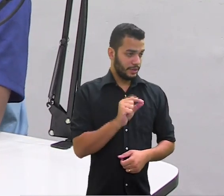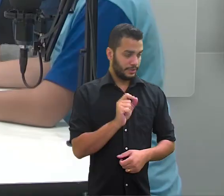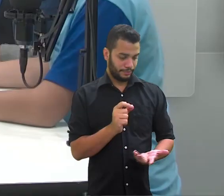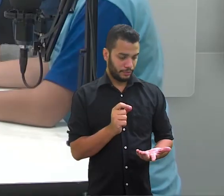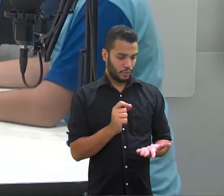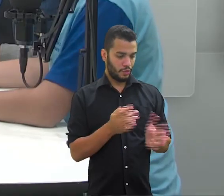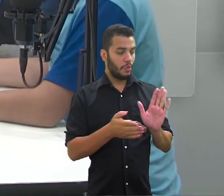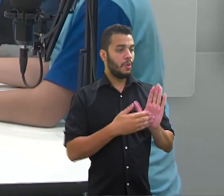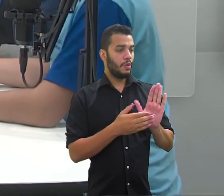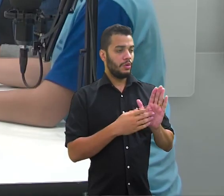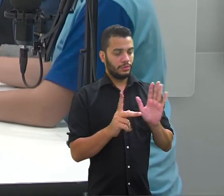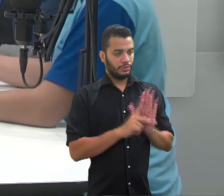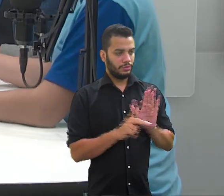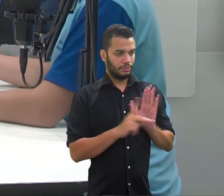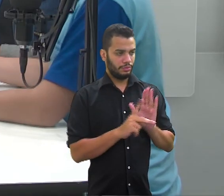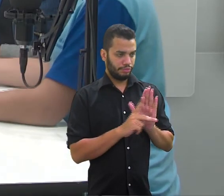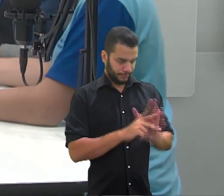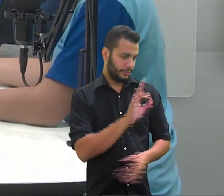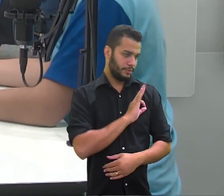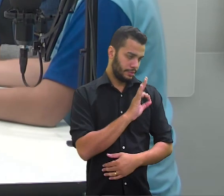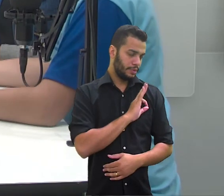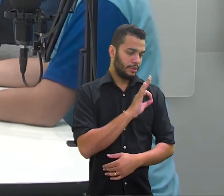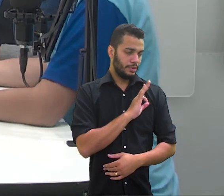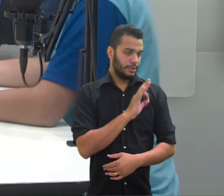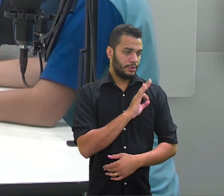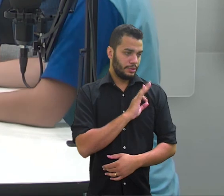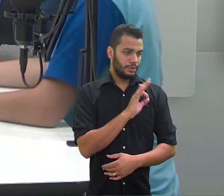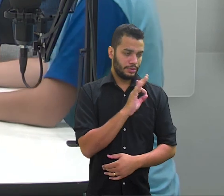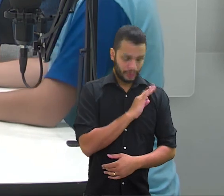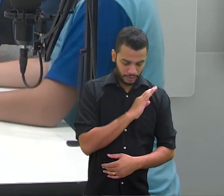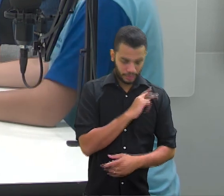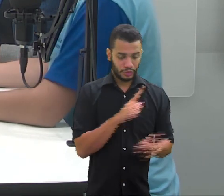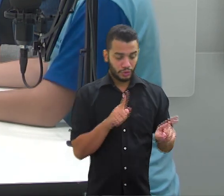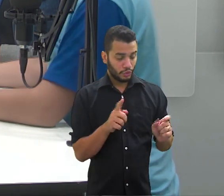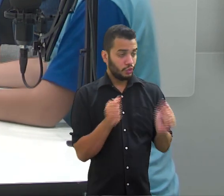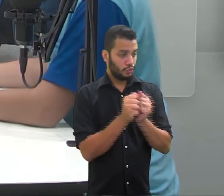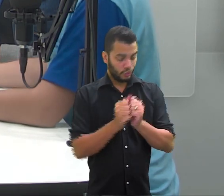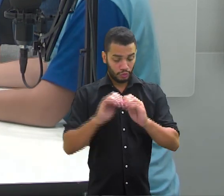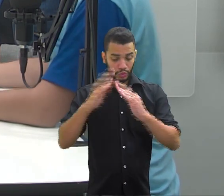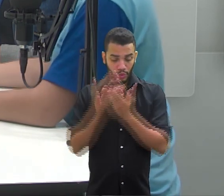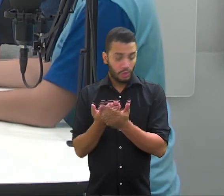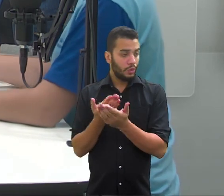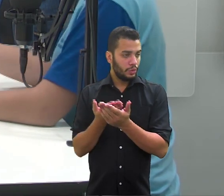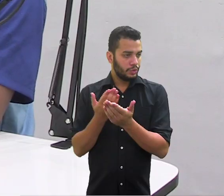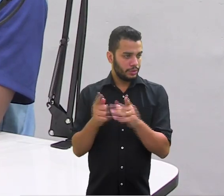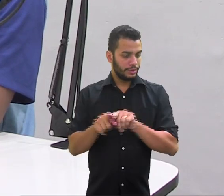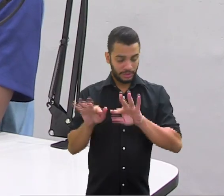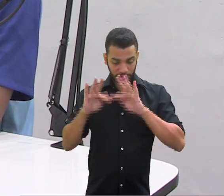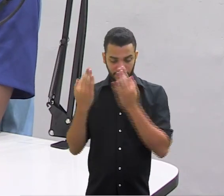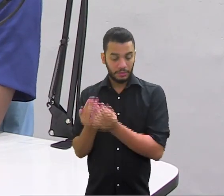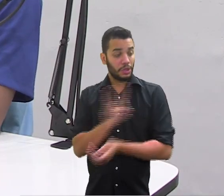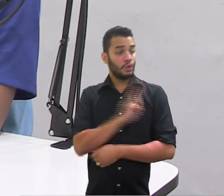coisa. E que tem parceria com escola e família. Qual é o objetivo dele? E tem objetivo